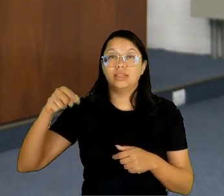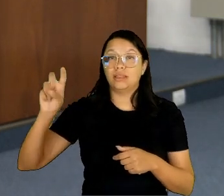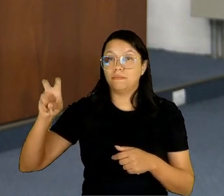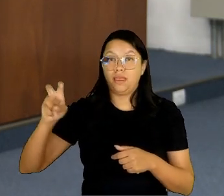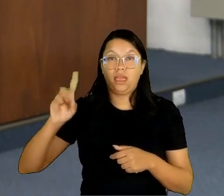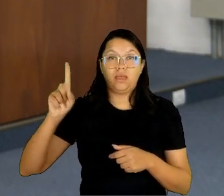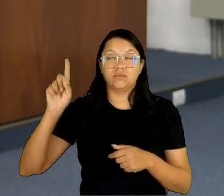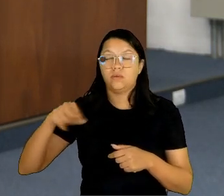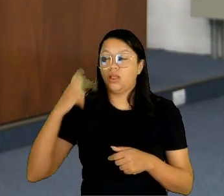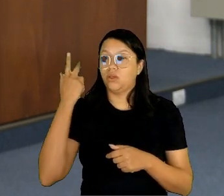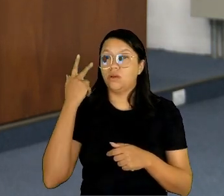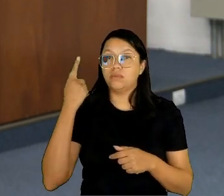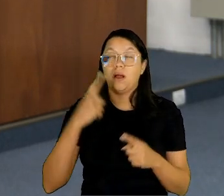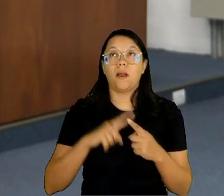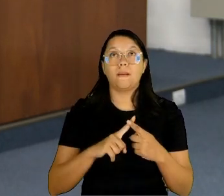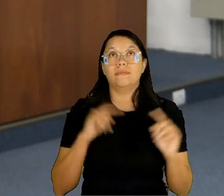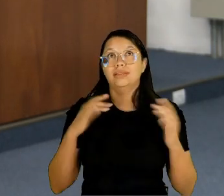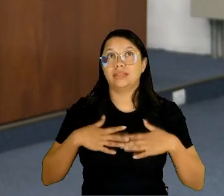pressão